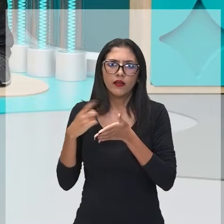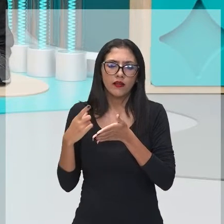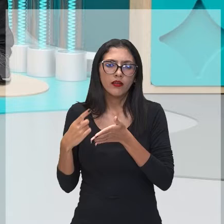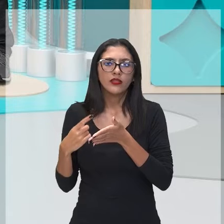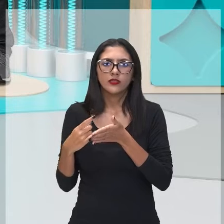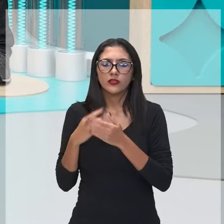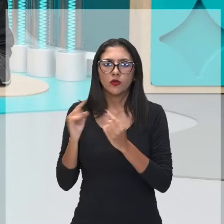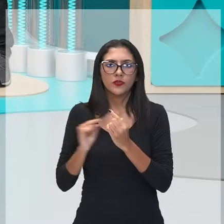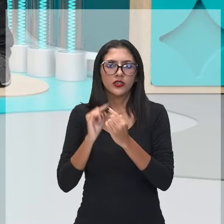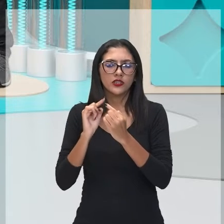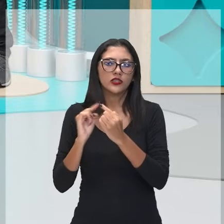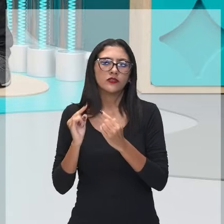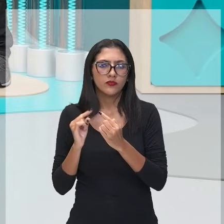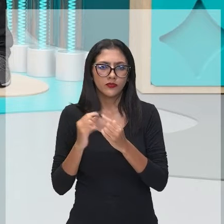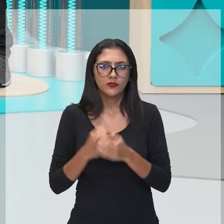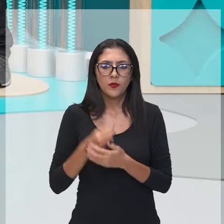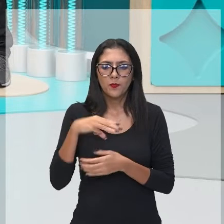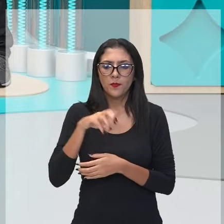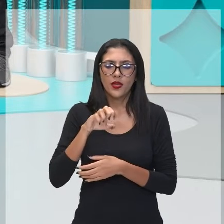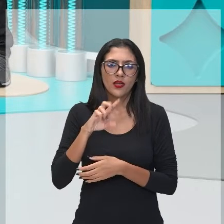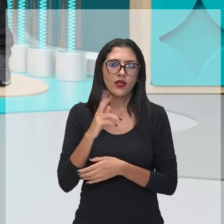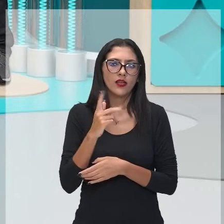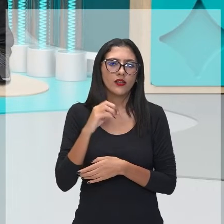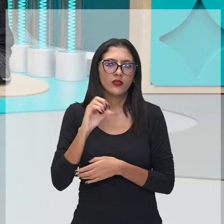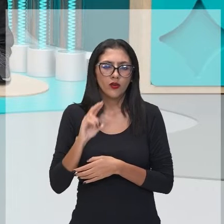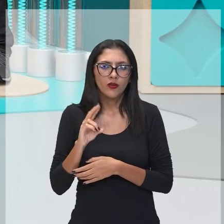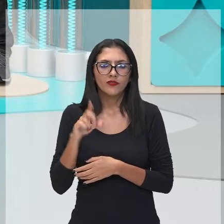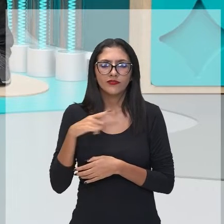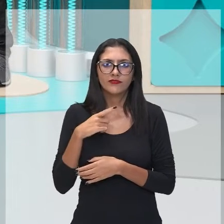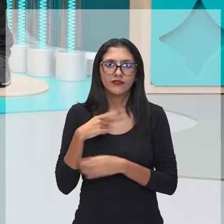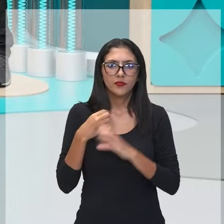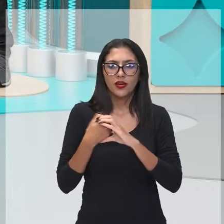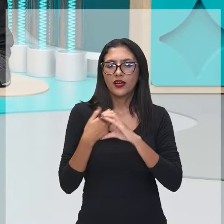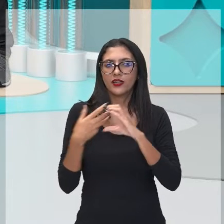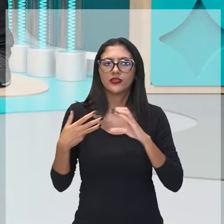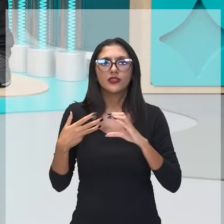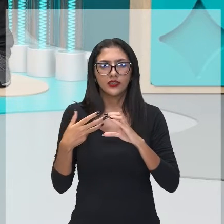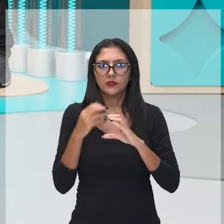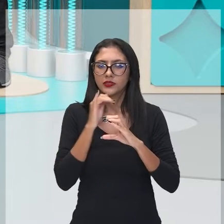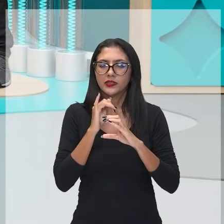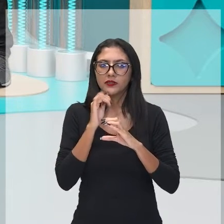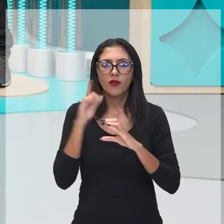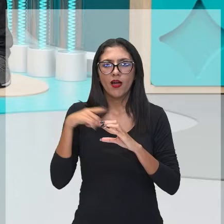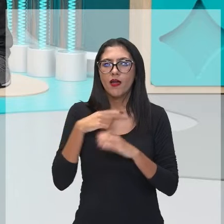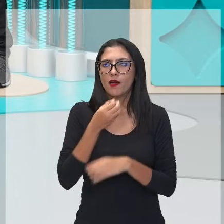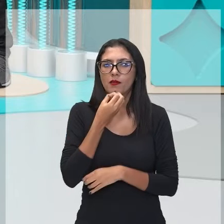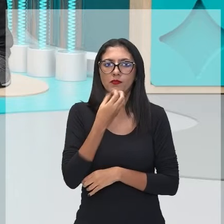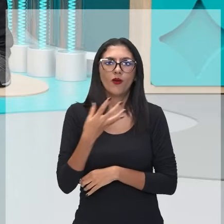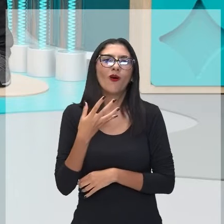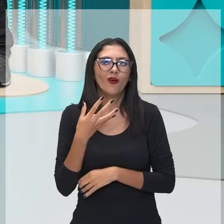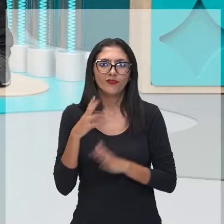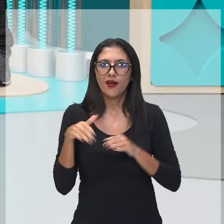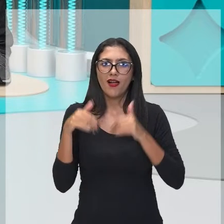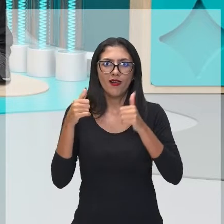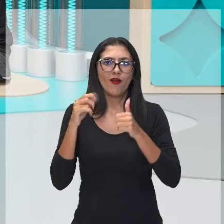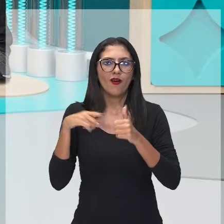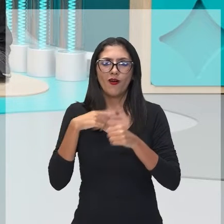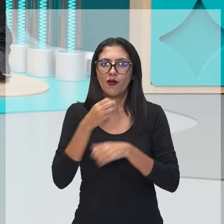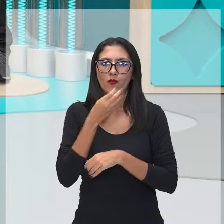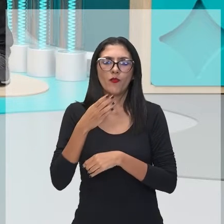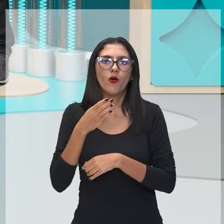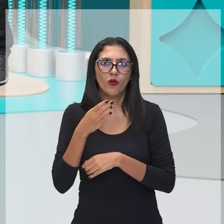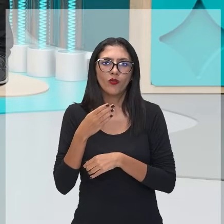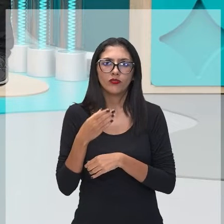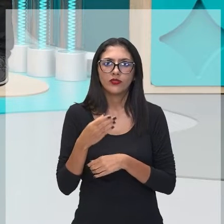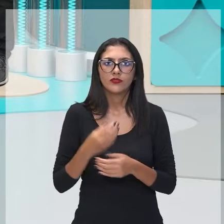uso do adjetivo melhor, né? Então, percebam que trazendo uma ideia positiva para a redução da